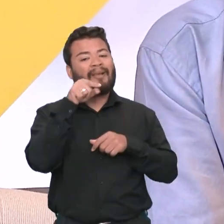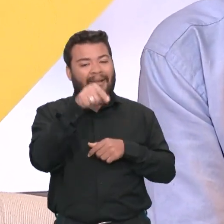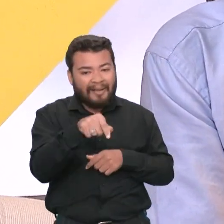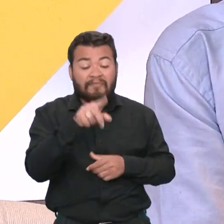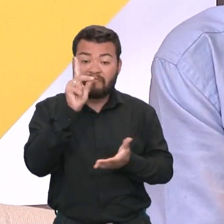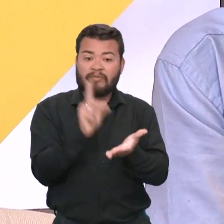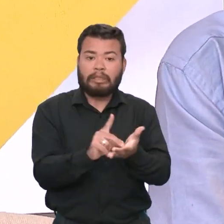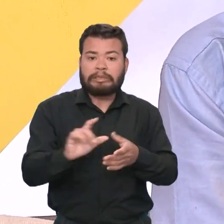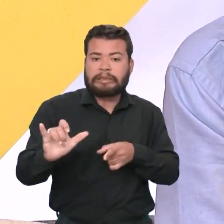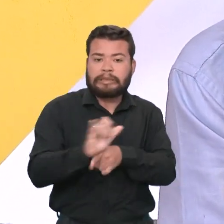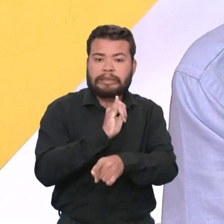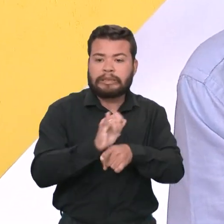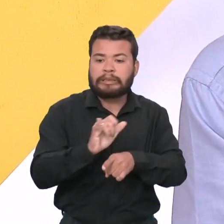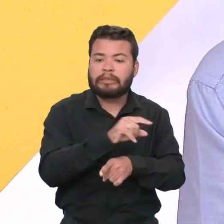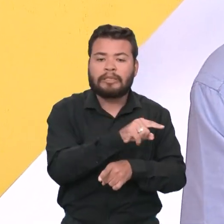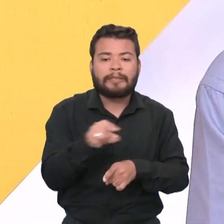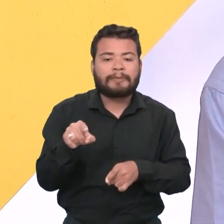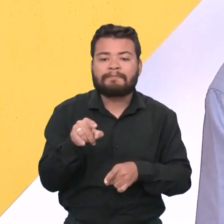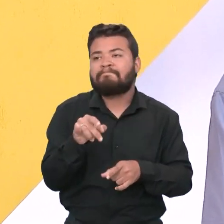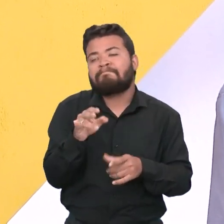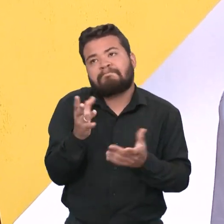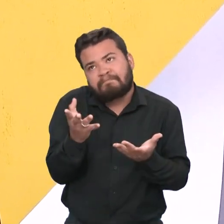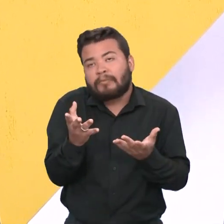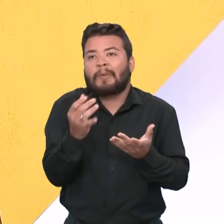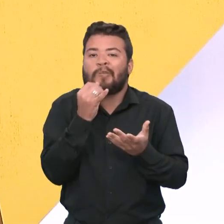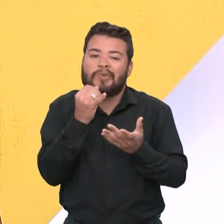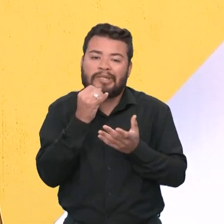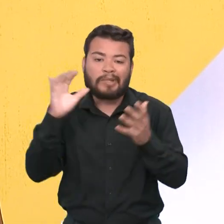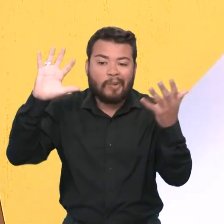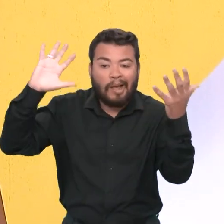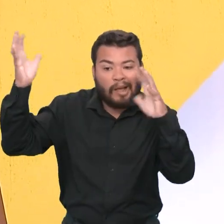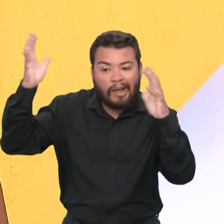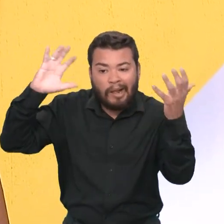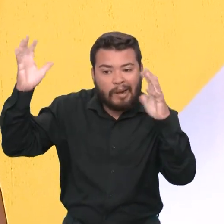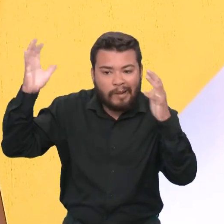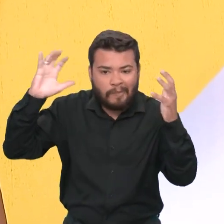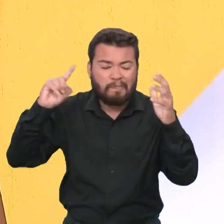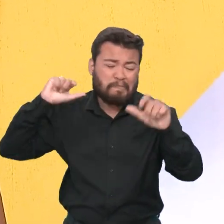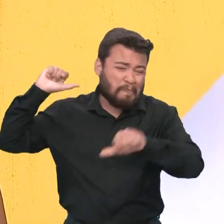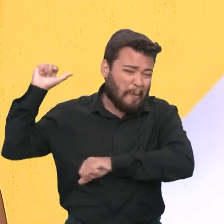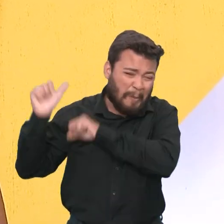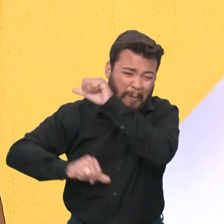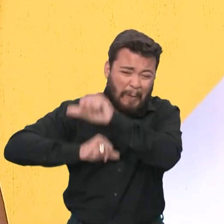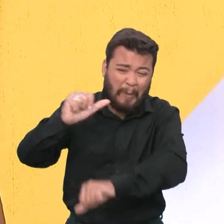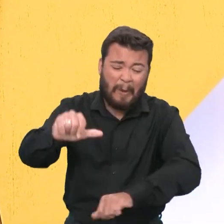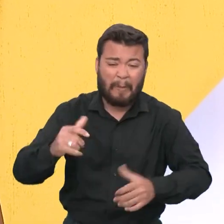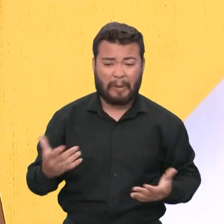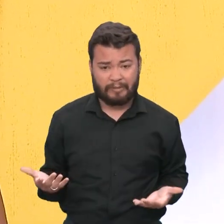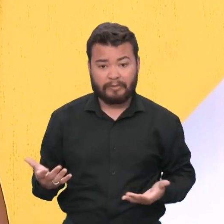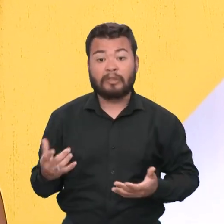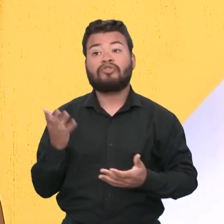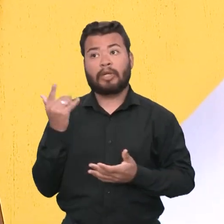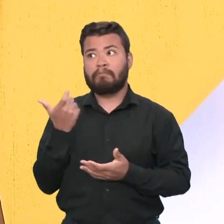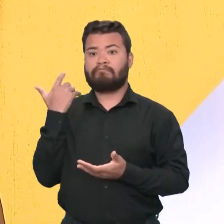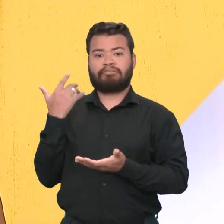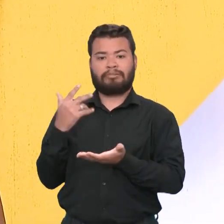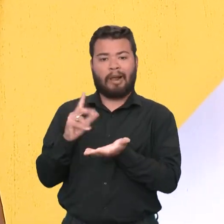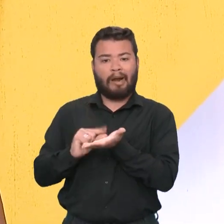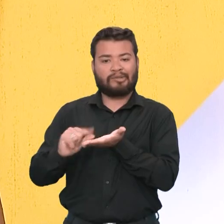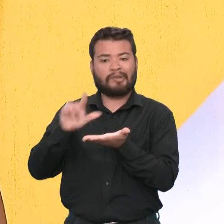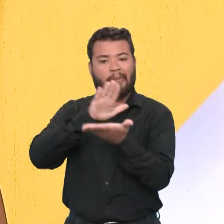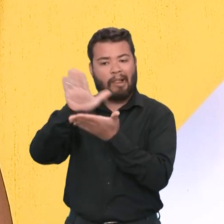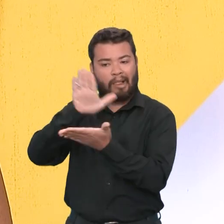por exemplo, em mudanças climáticas, né? O artigo que a gente publicou agora pensando muito nisso, em